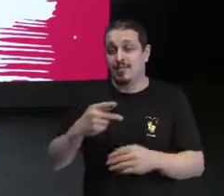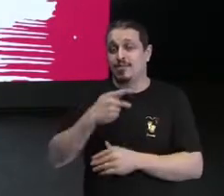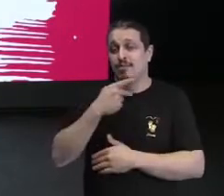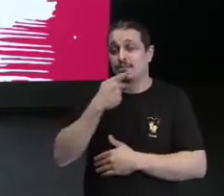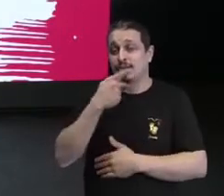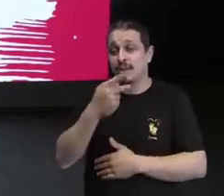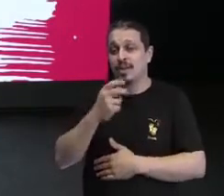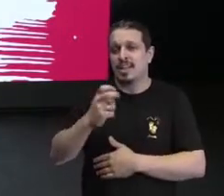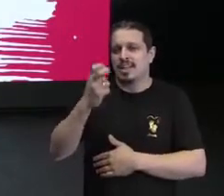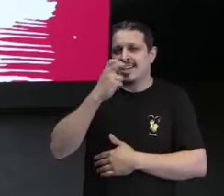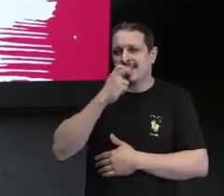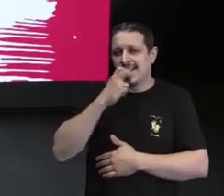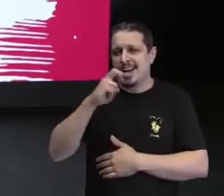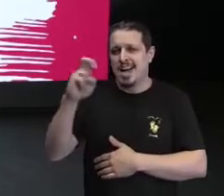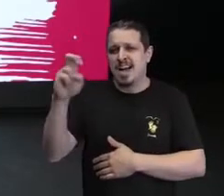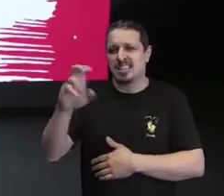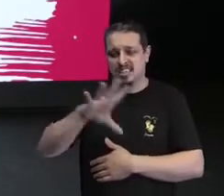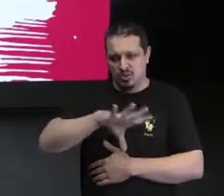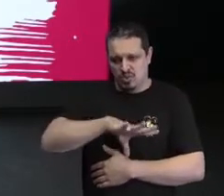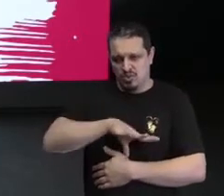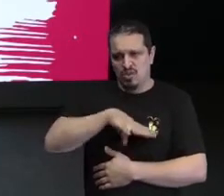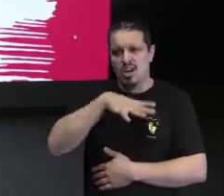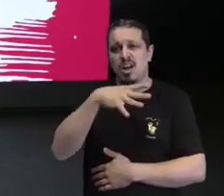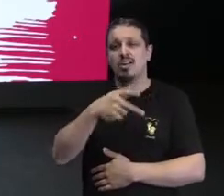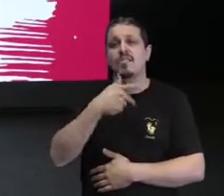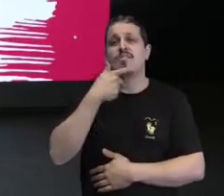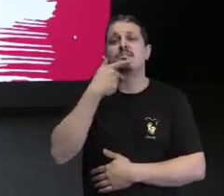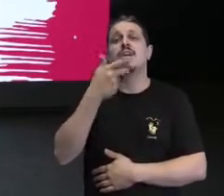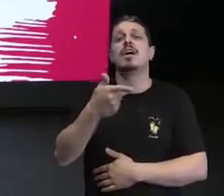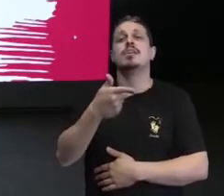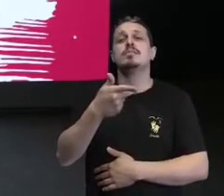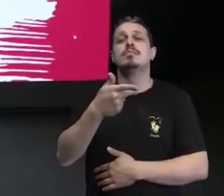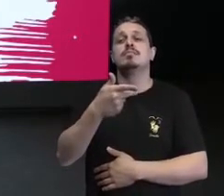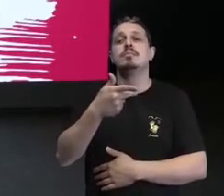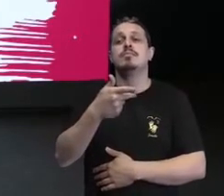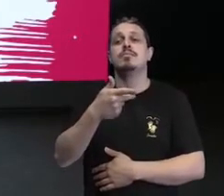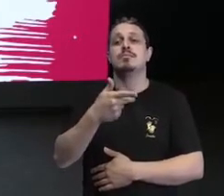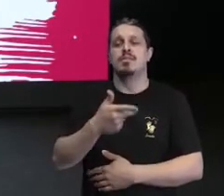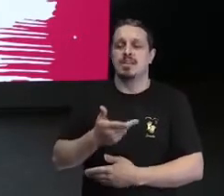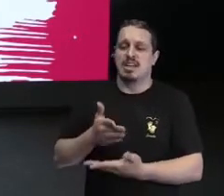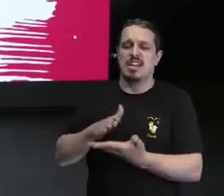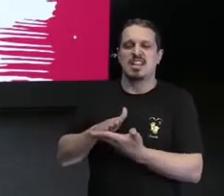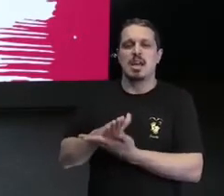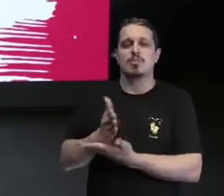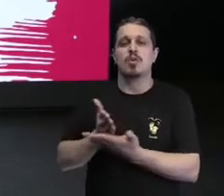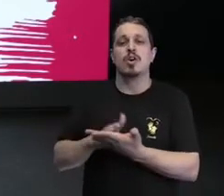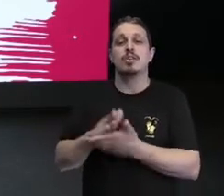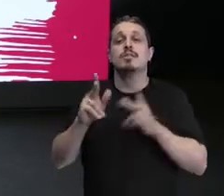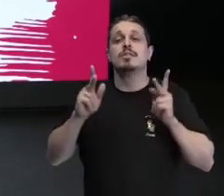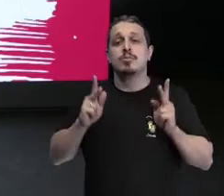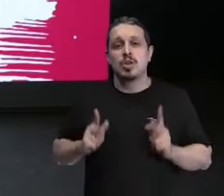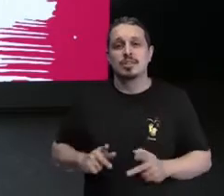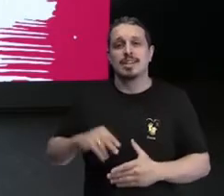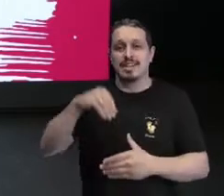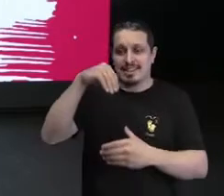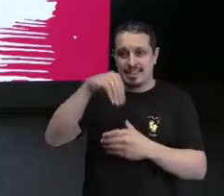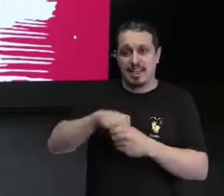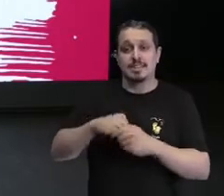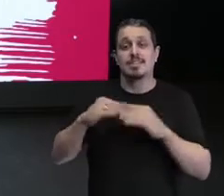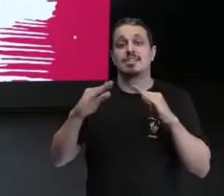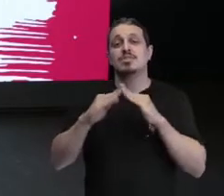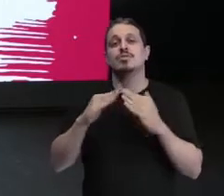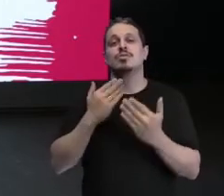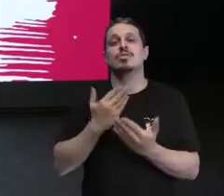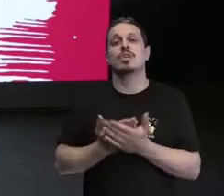e tem coragem de falar que nossos filhos atrapalham os outros na escola, e depois,